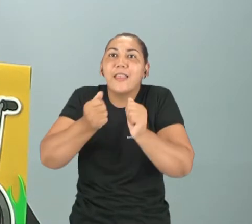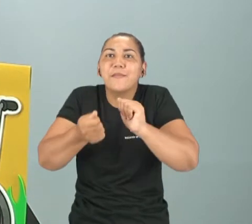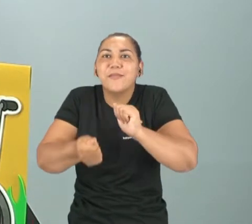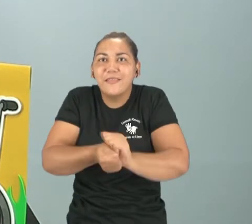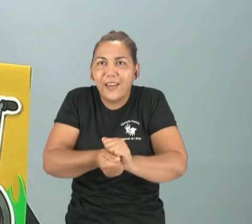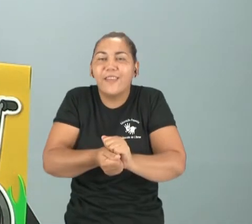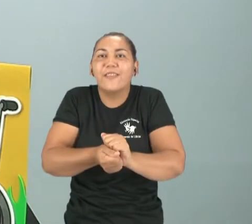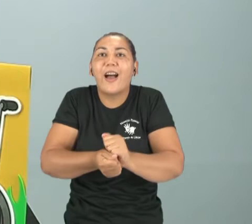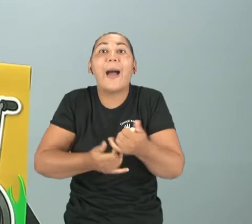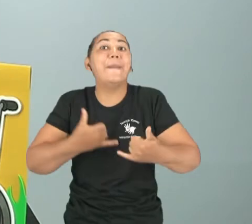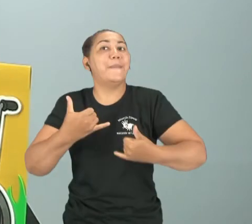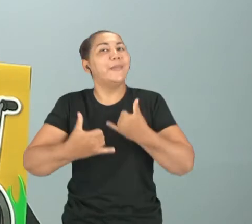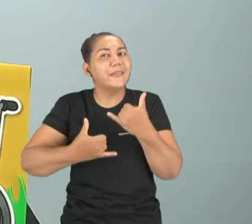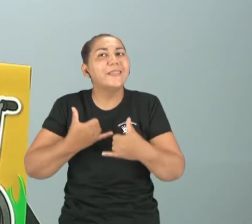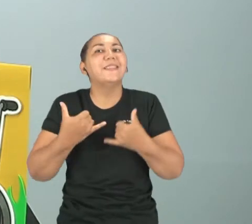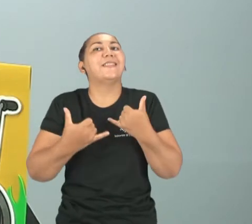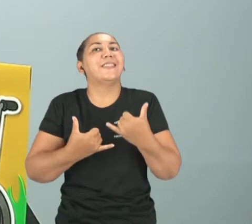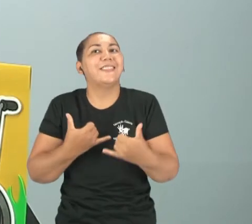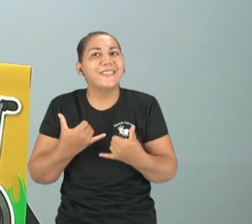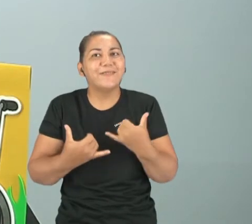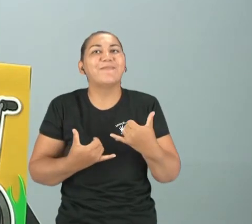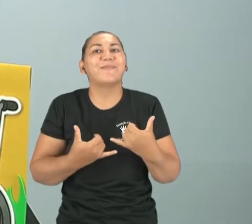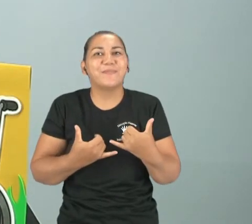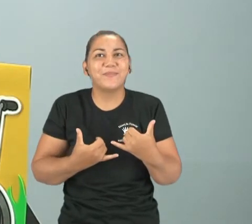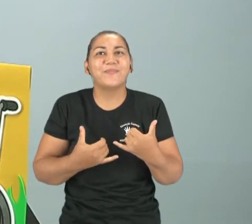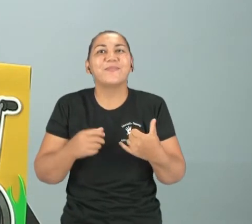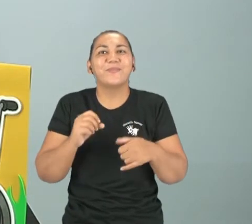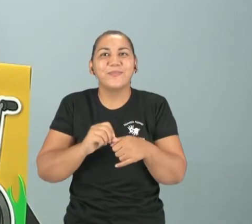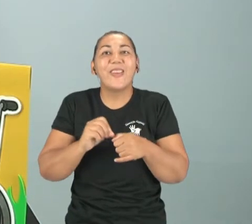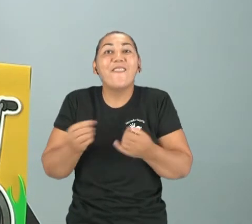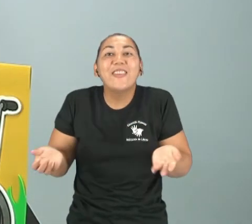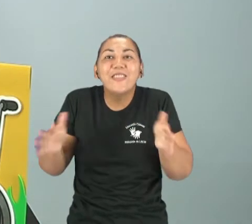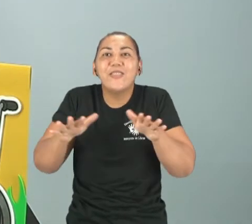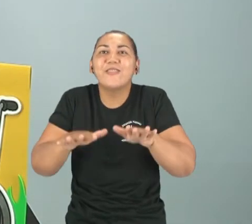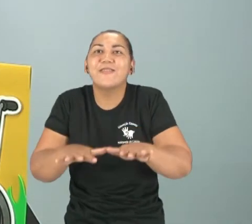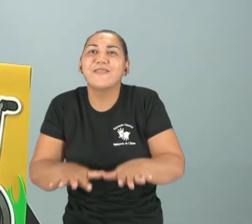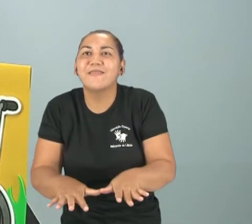adaptavam a brincadeira. Eles faziam uma inclusão.